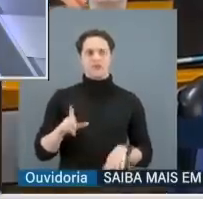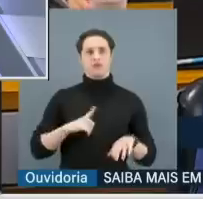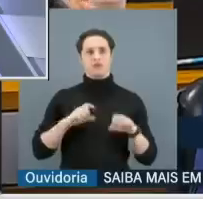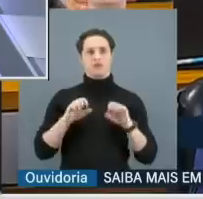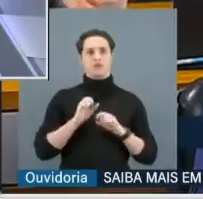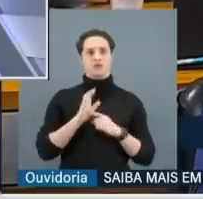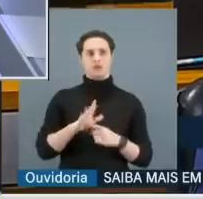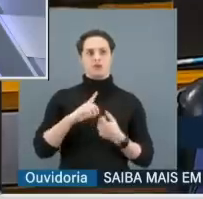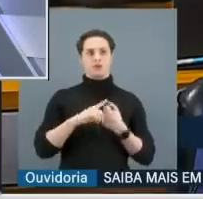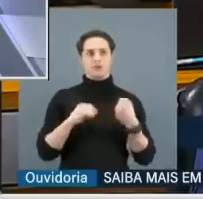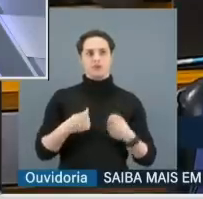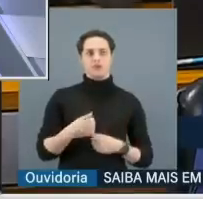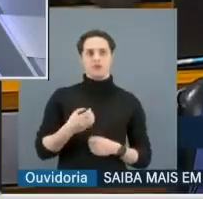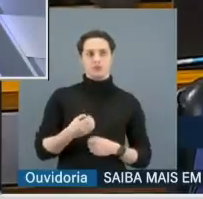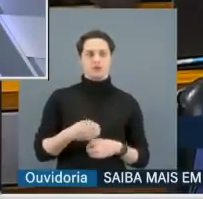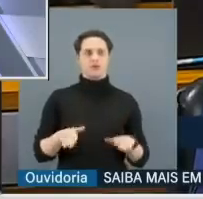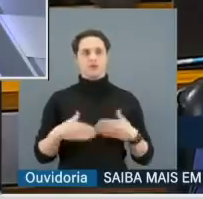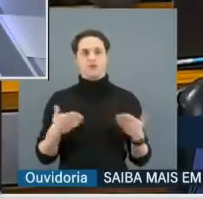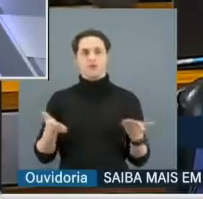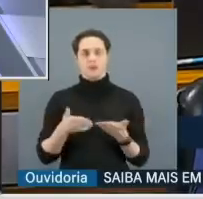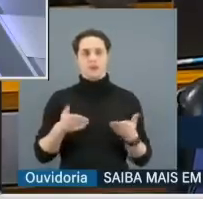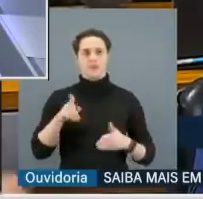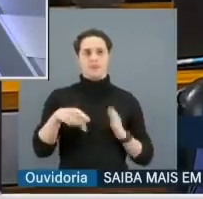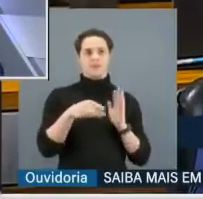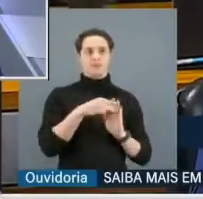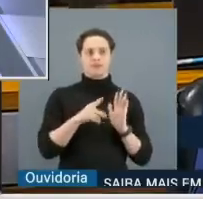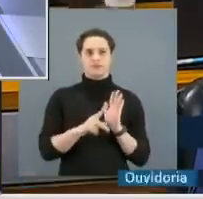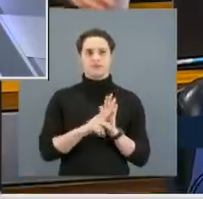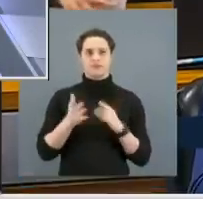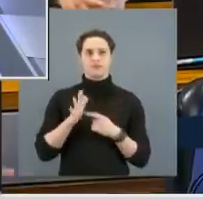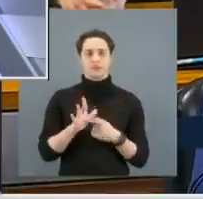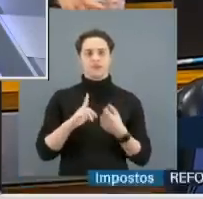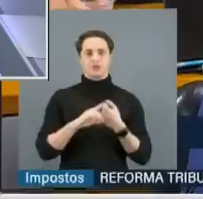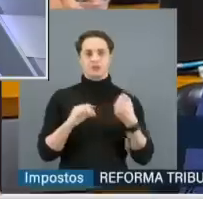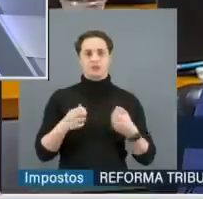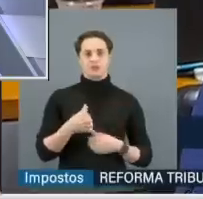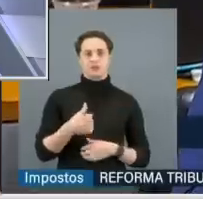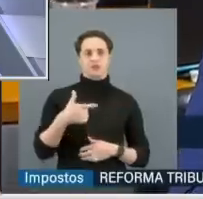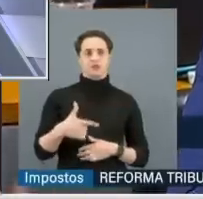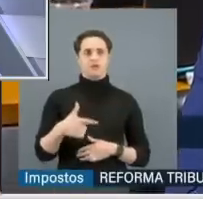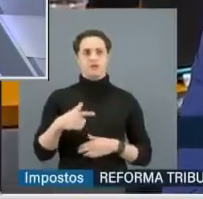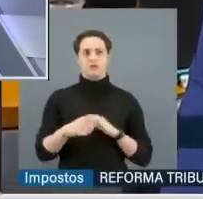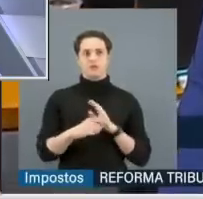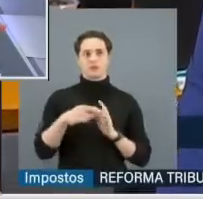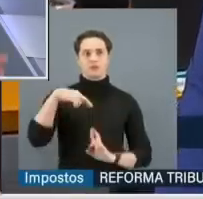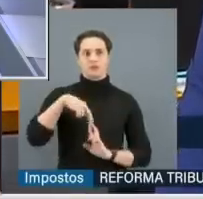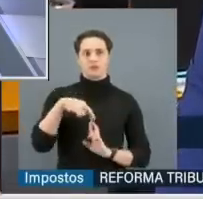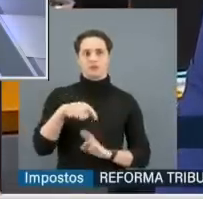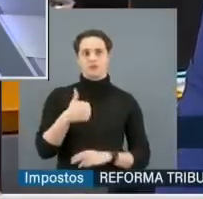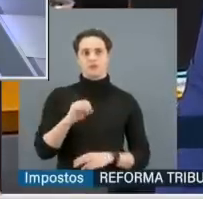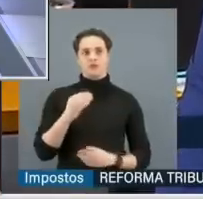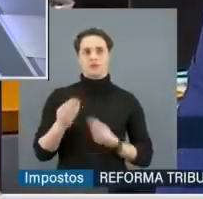senhores, é um festival de discursos, uma pilhéria por pessoas da situação.